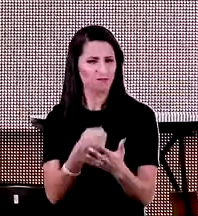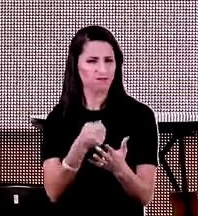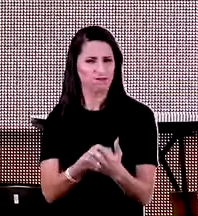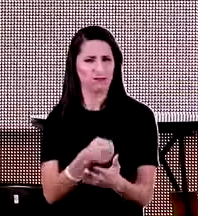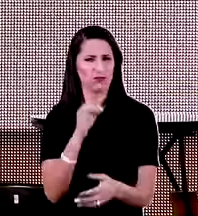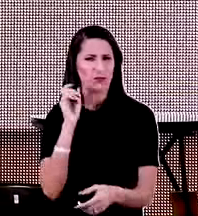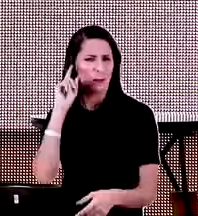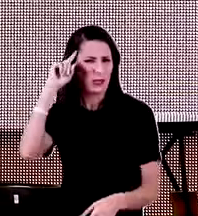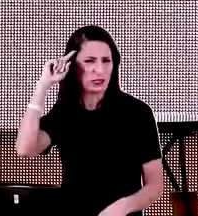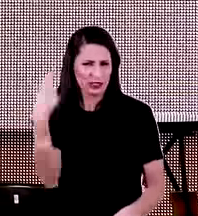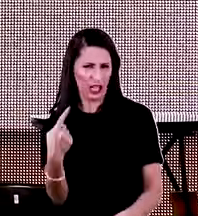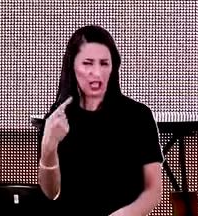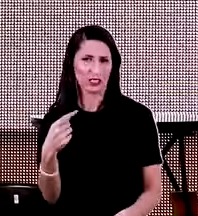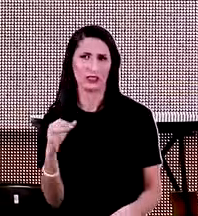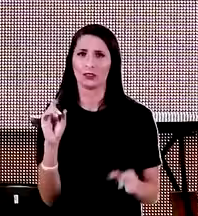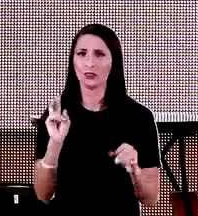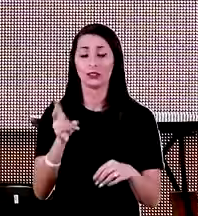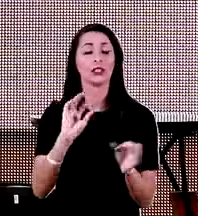amigo é estar lá.